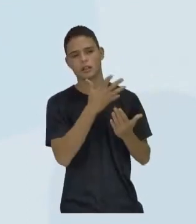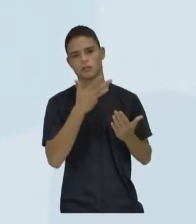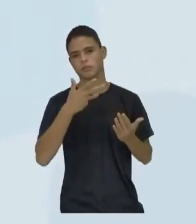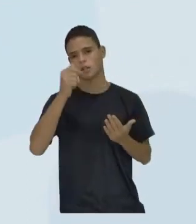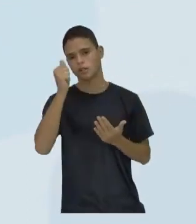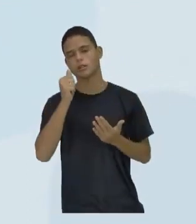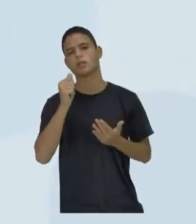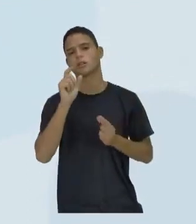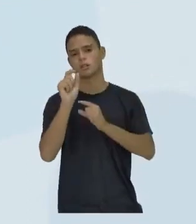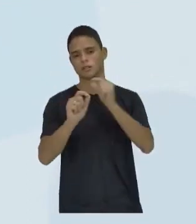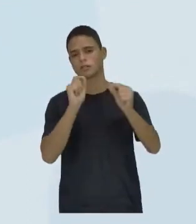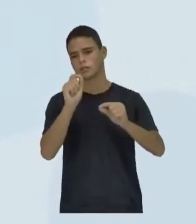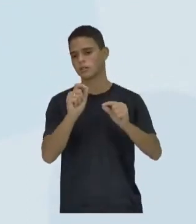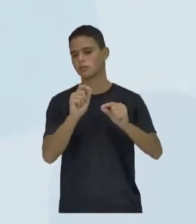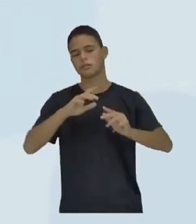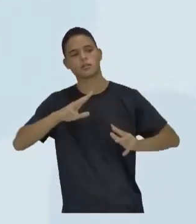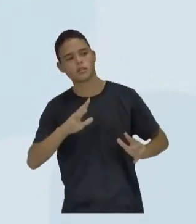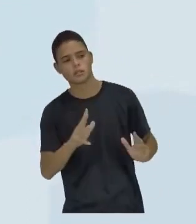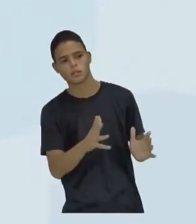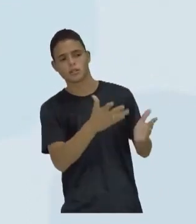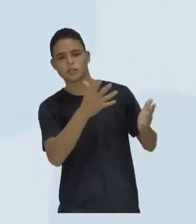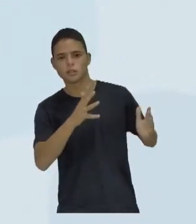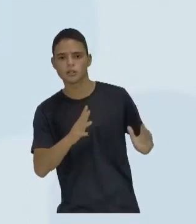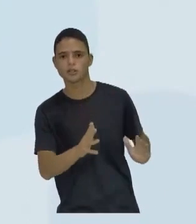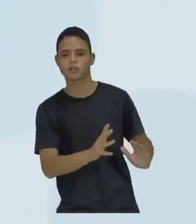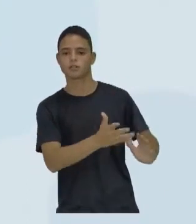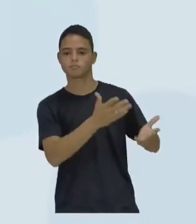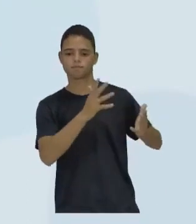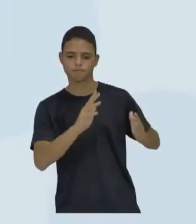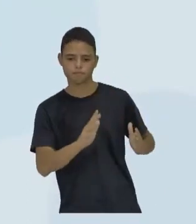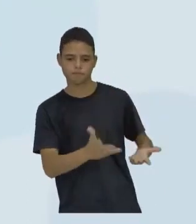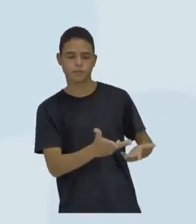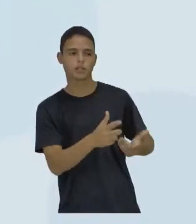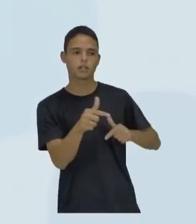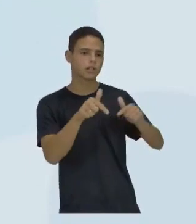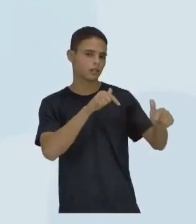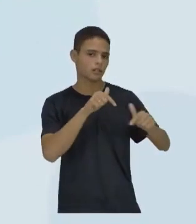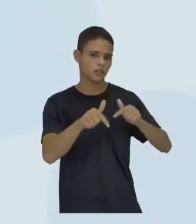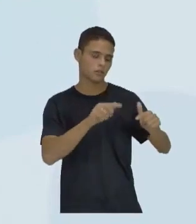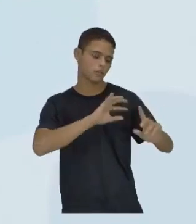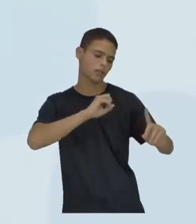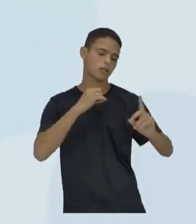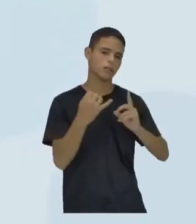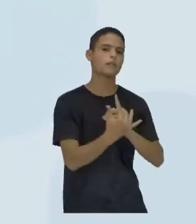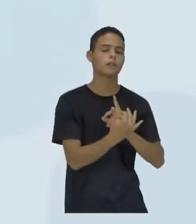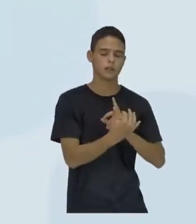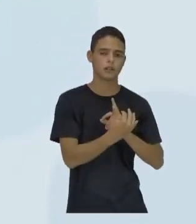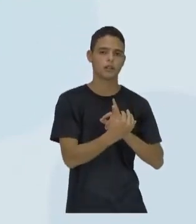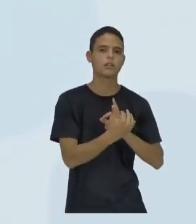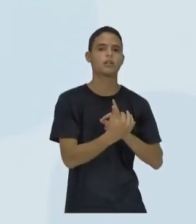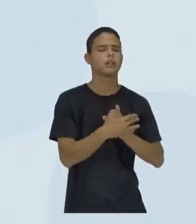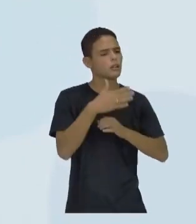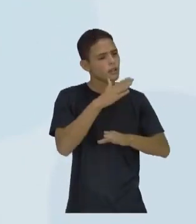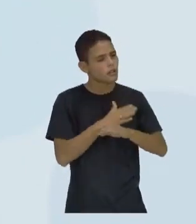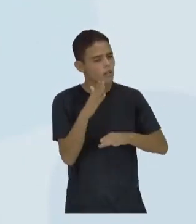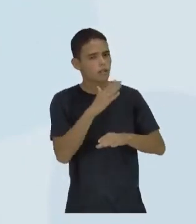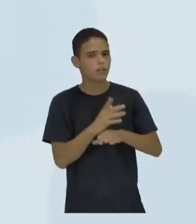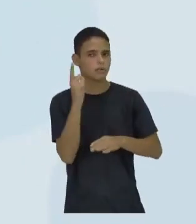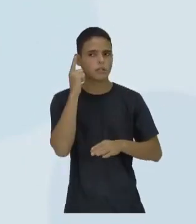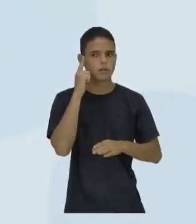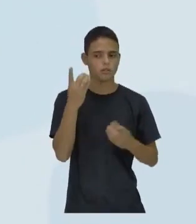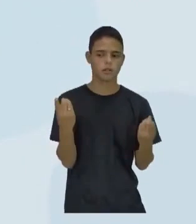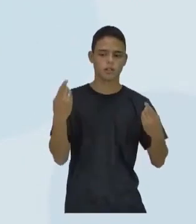seus alunos é estimulá-los ao empreendedorismo social. É um notável treino para enfrentar